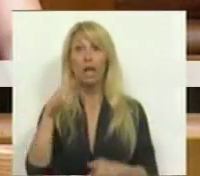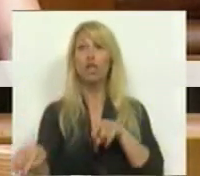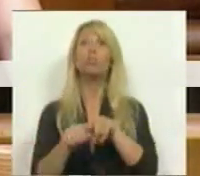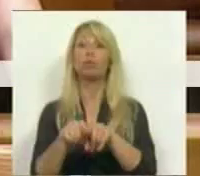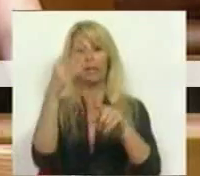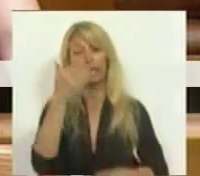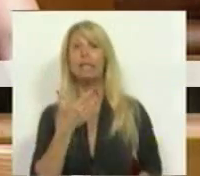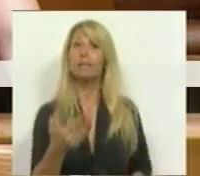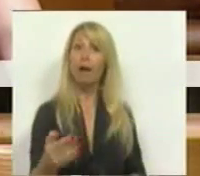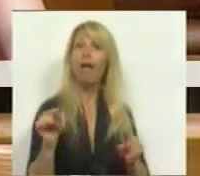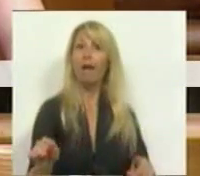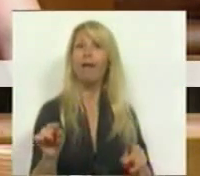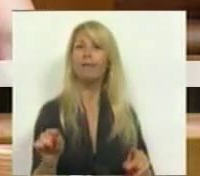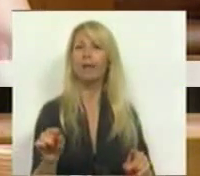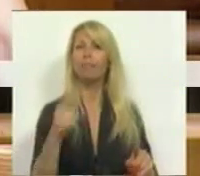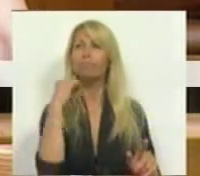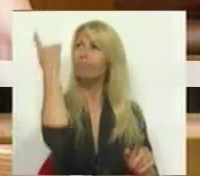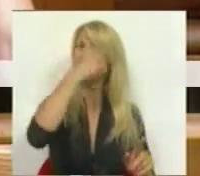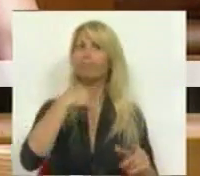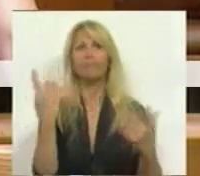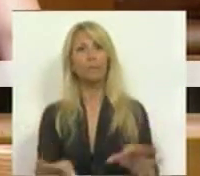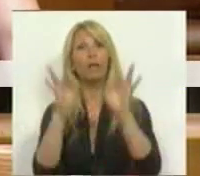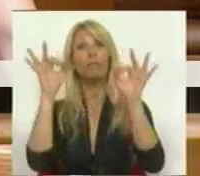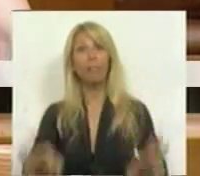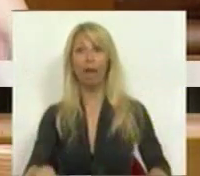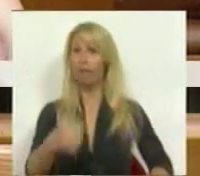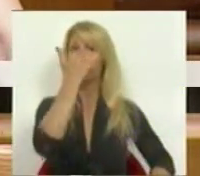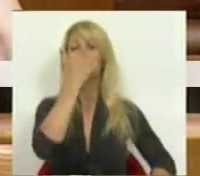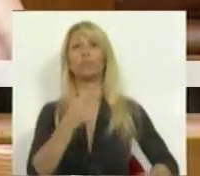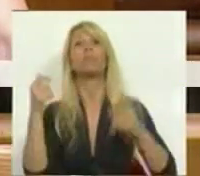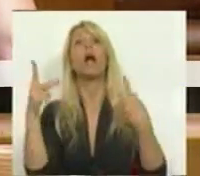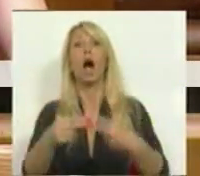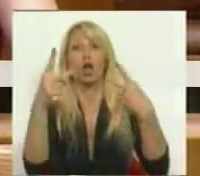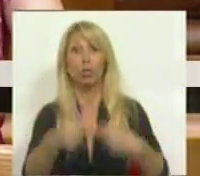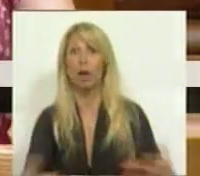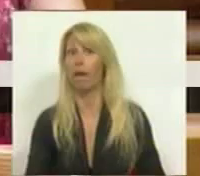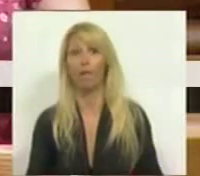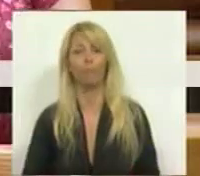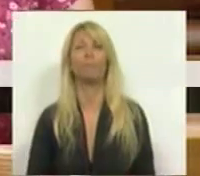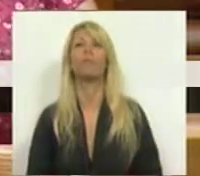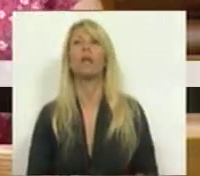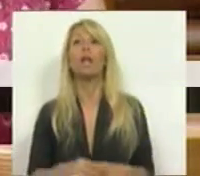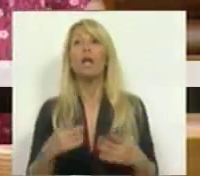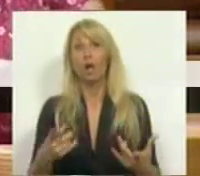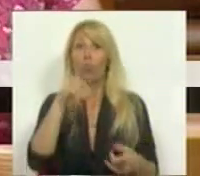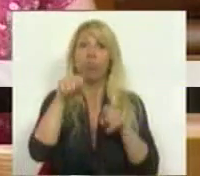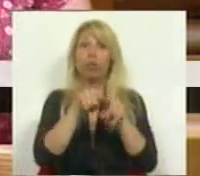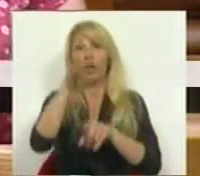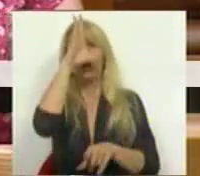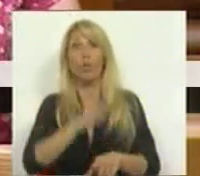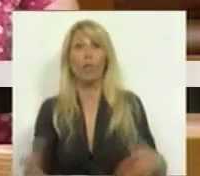foi, assim, a cara do fracasso da austeridade e das políticas deste Governo. Partido em